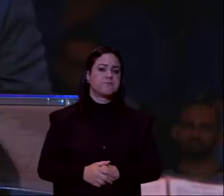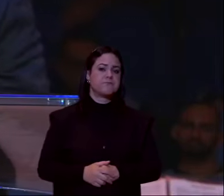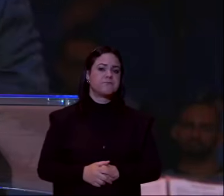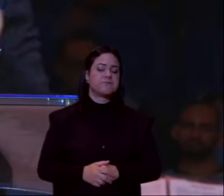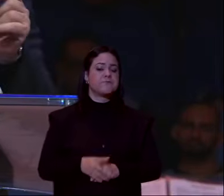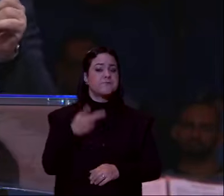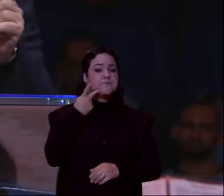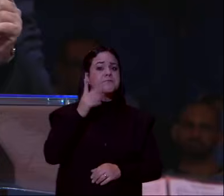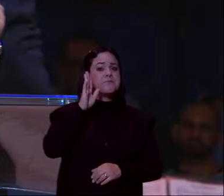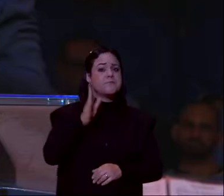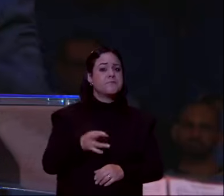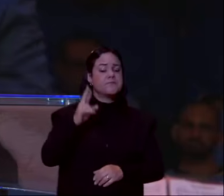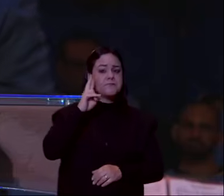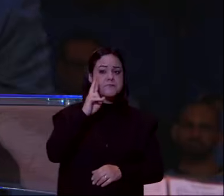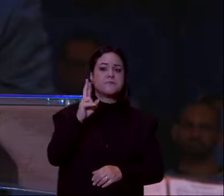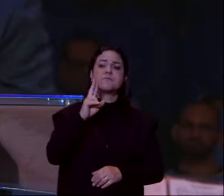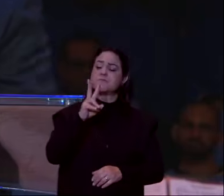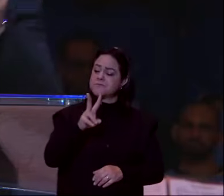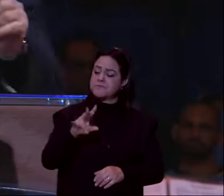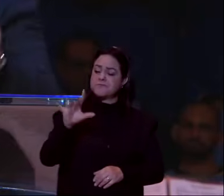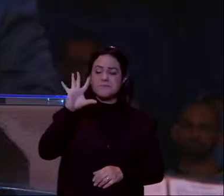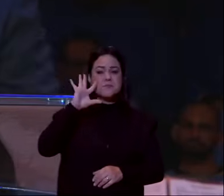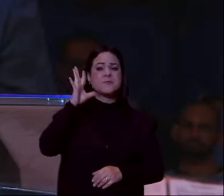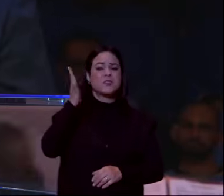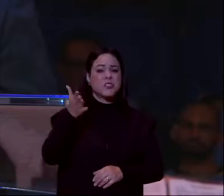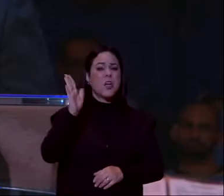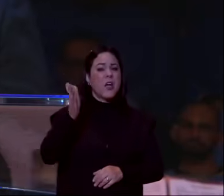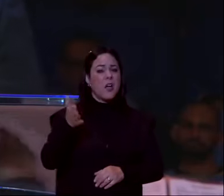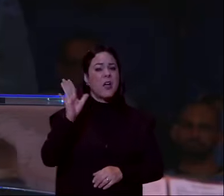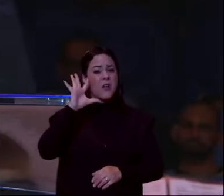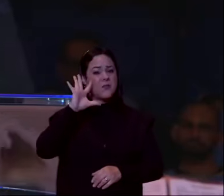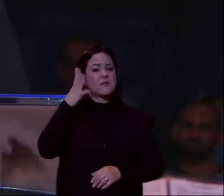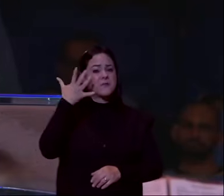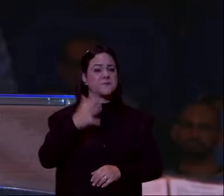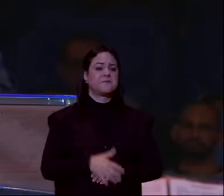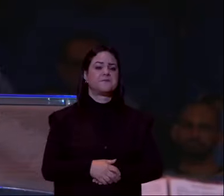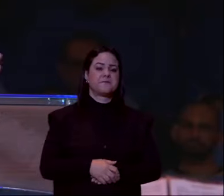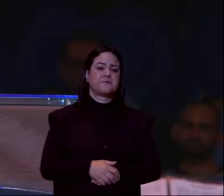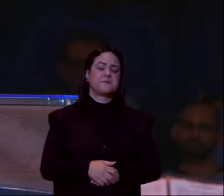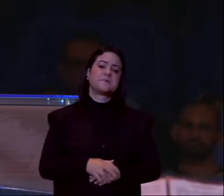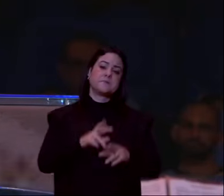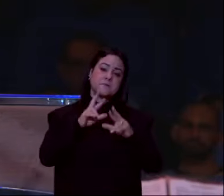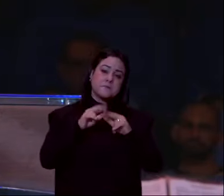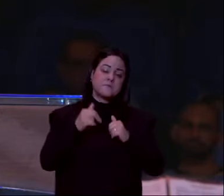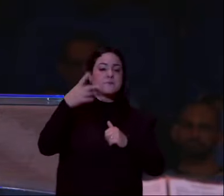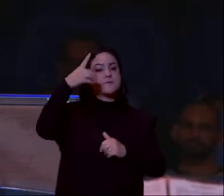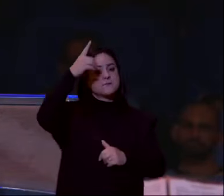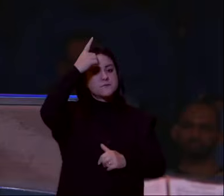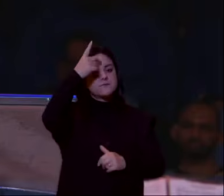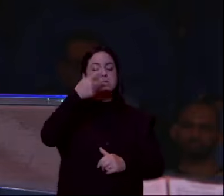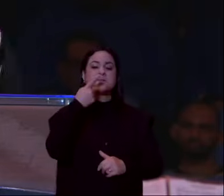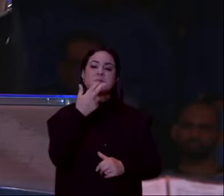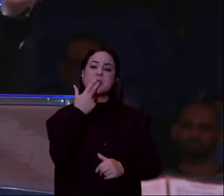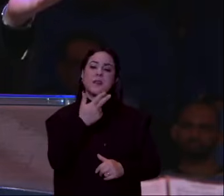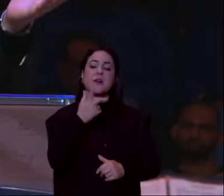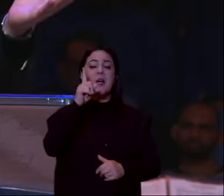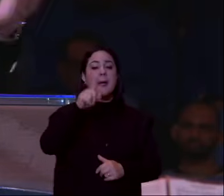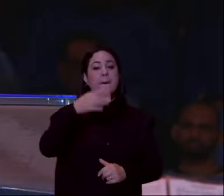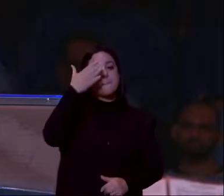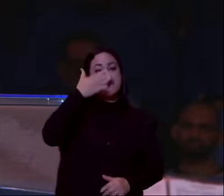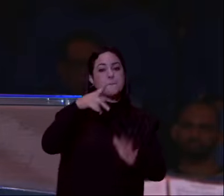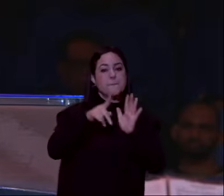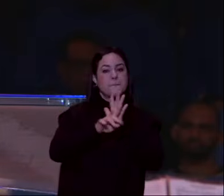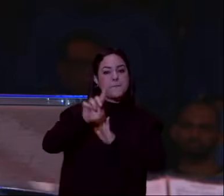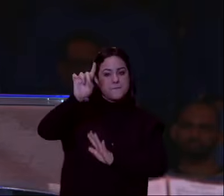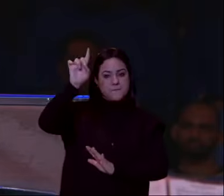Está dizendo: o Senhor já disse que isso vai acontecer, já aconteceu. Portanto, o dom de falar em línguas estranhas é um sinal de